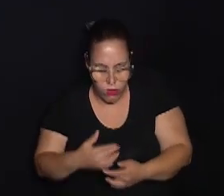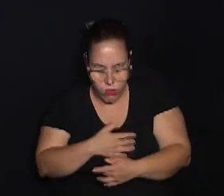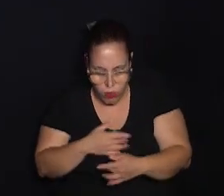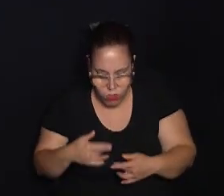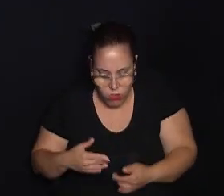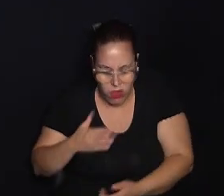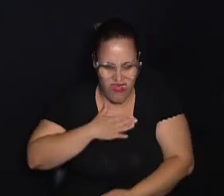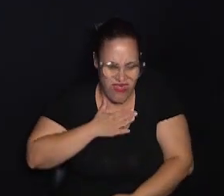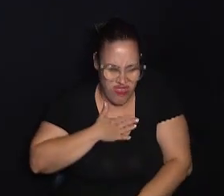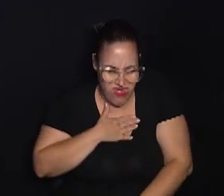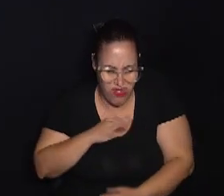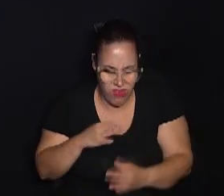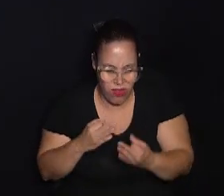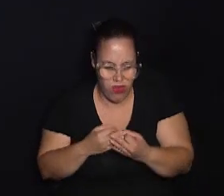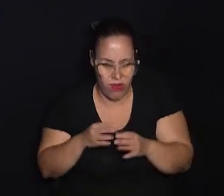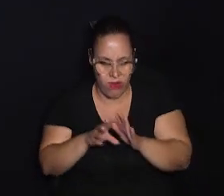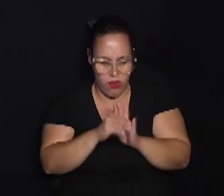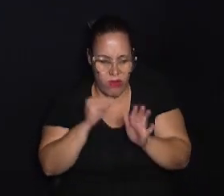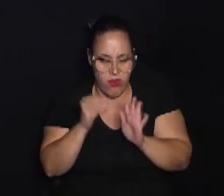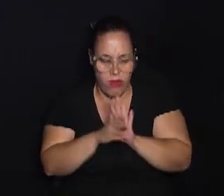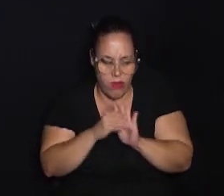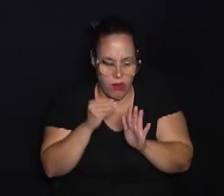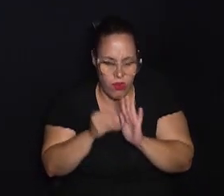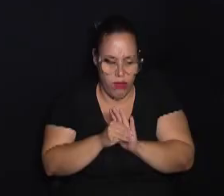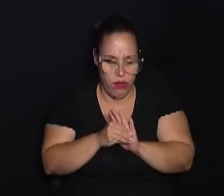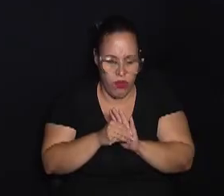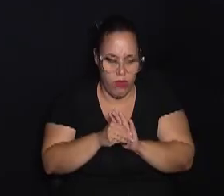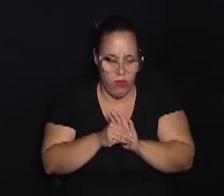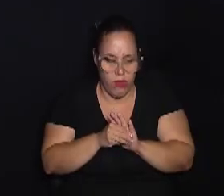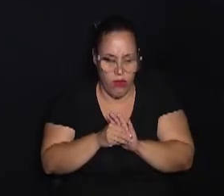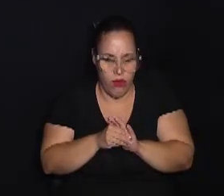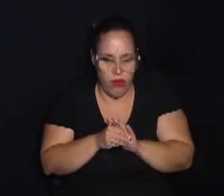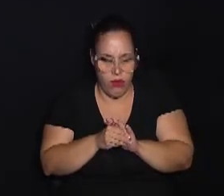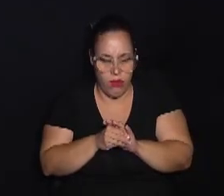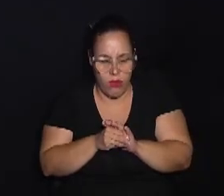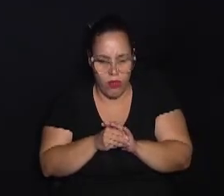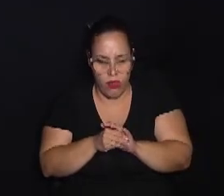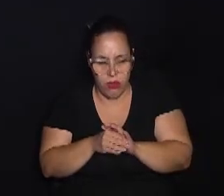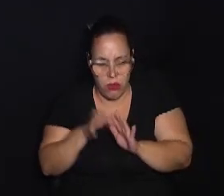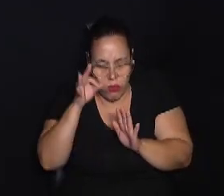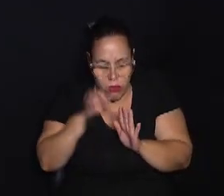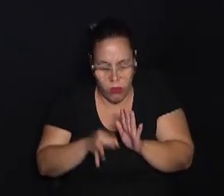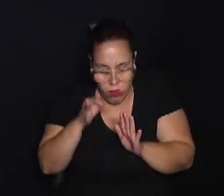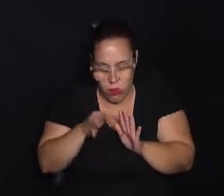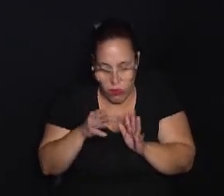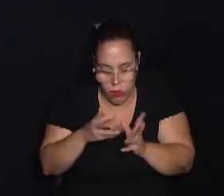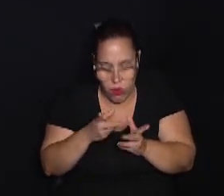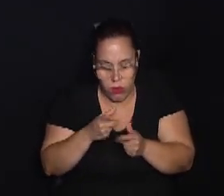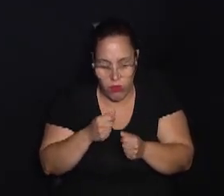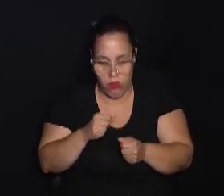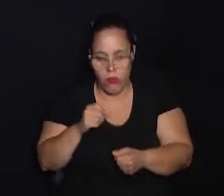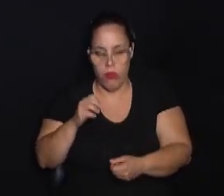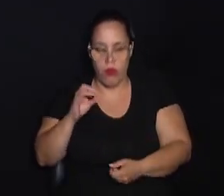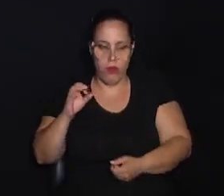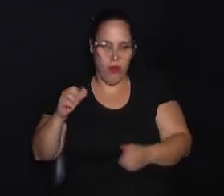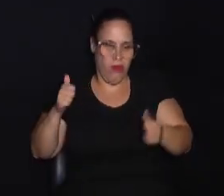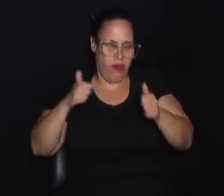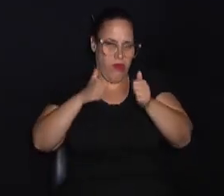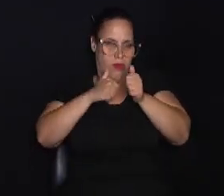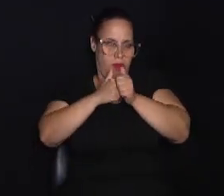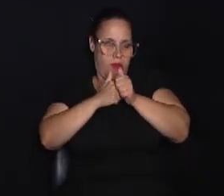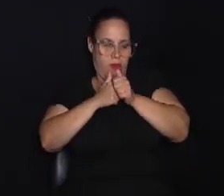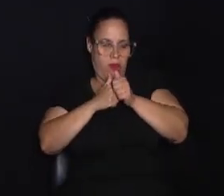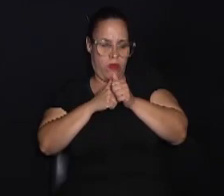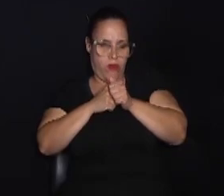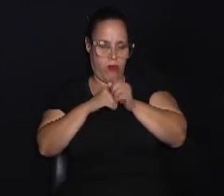nós é um modelo muito sério, é um modelo muito eficaz e é um modelo que aproxima o serviço